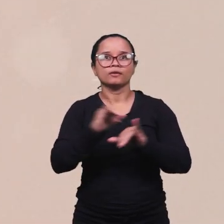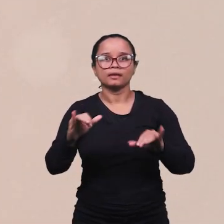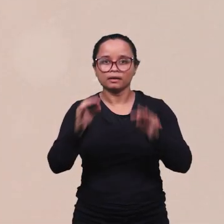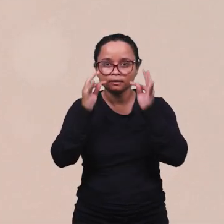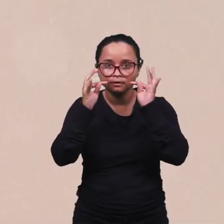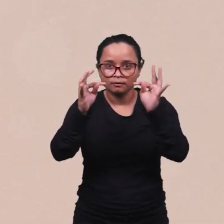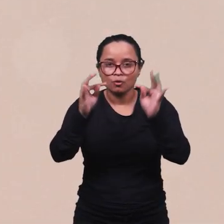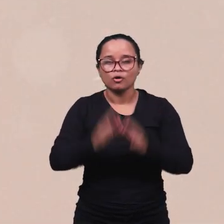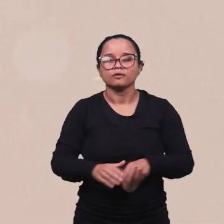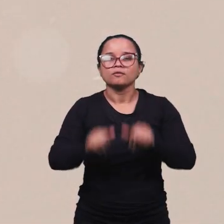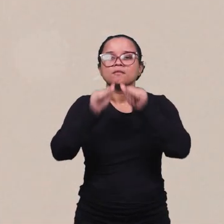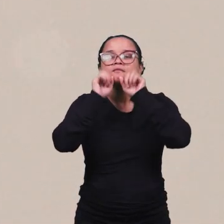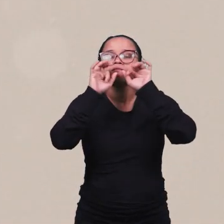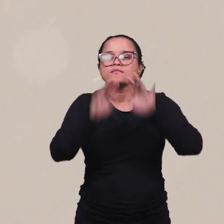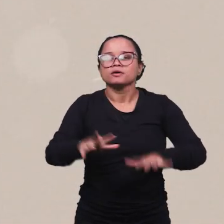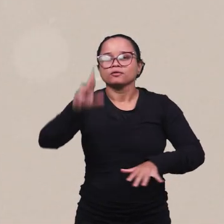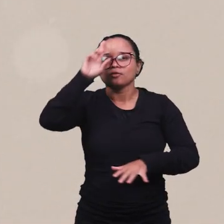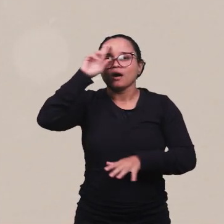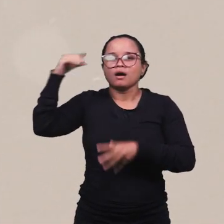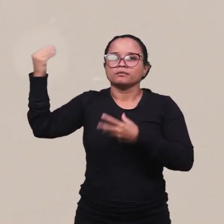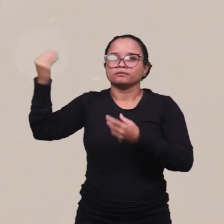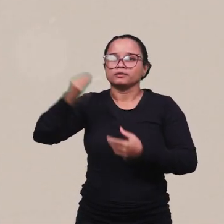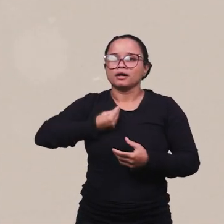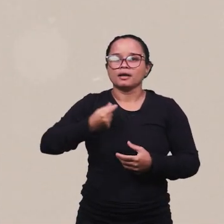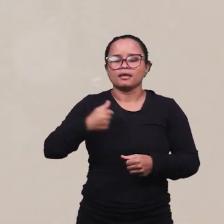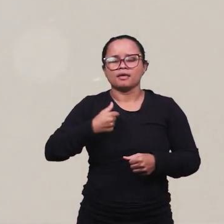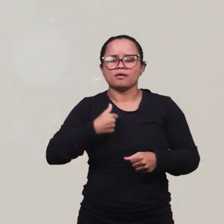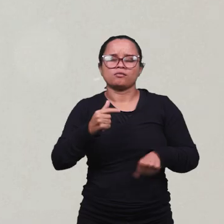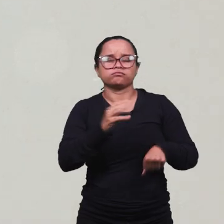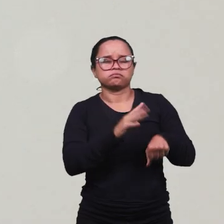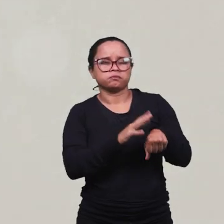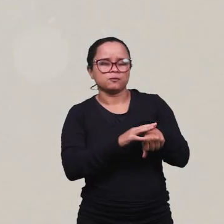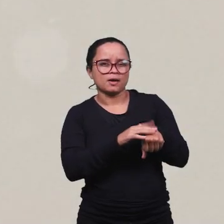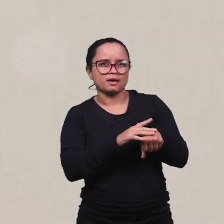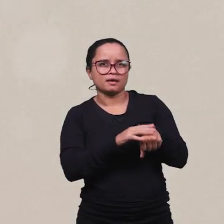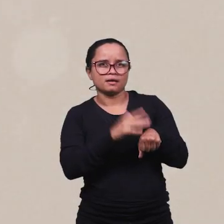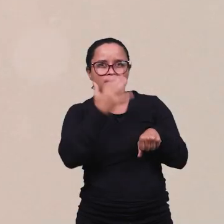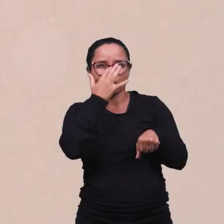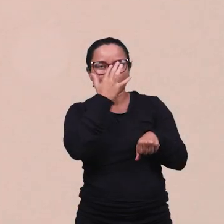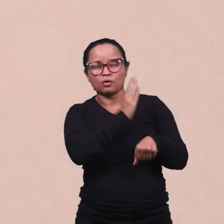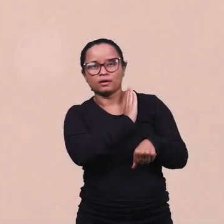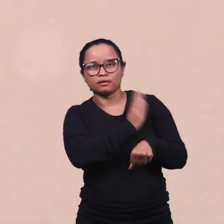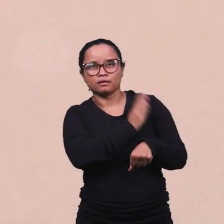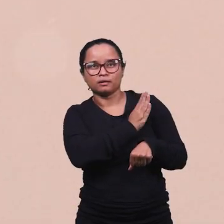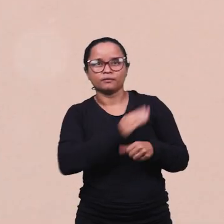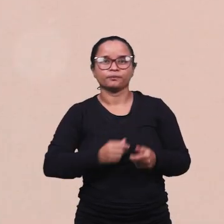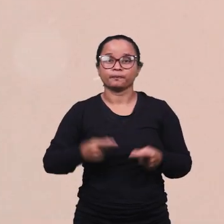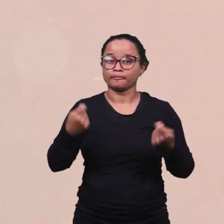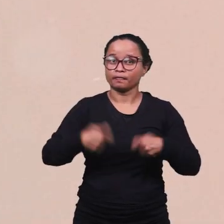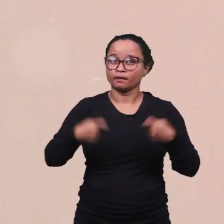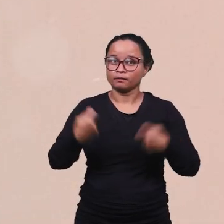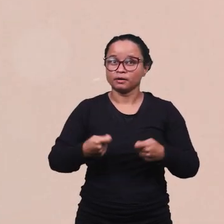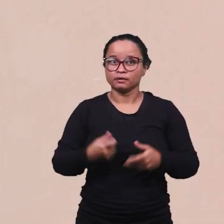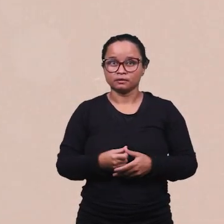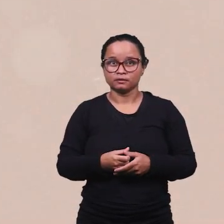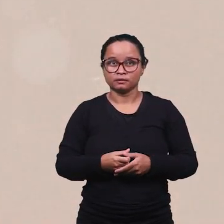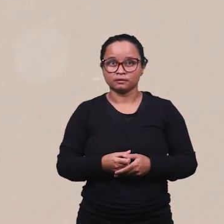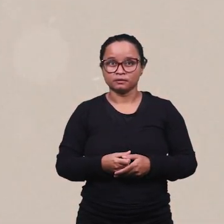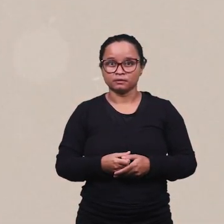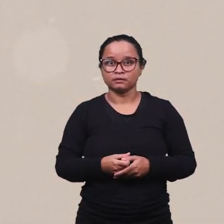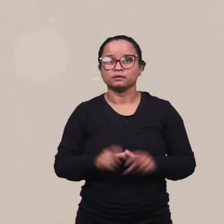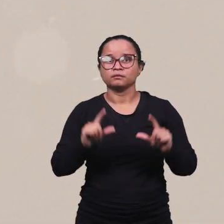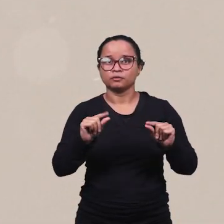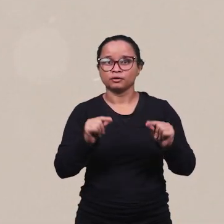Vou contar um testemunho de uma bênção que o Senhor me deu. Eu passei muito mal do coração, tive que fazer